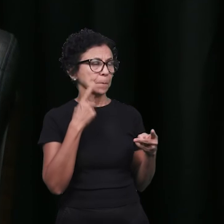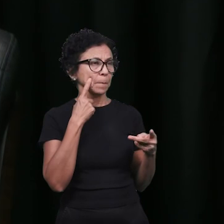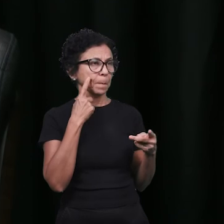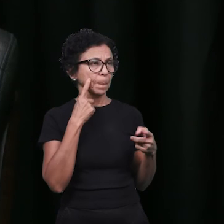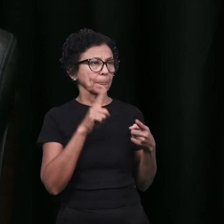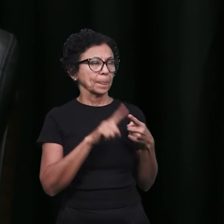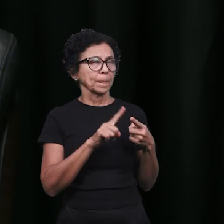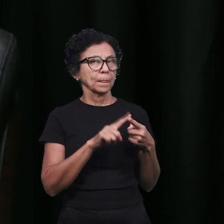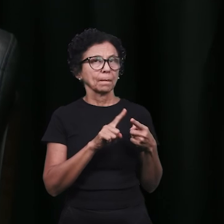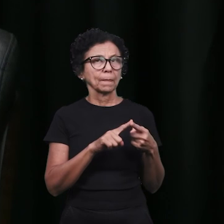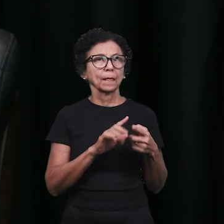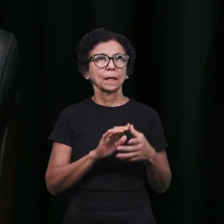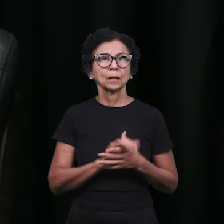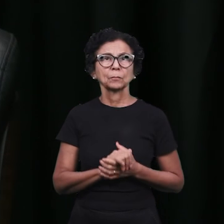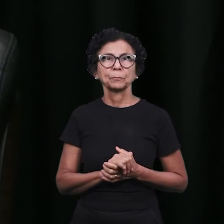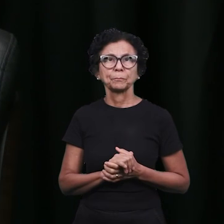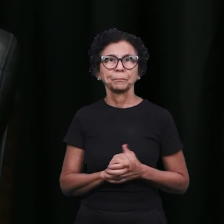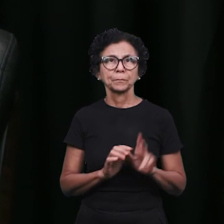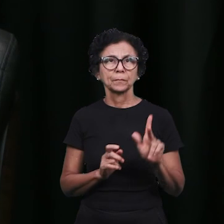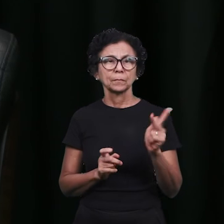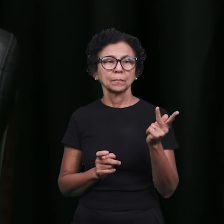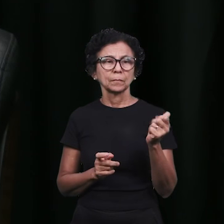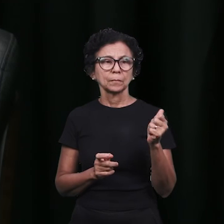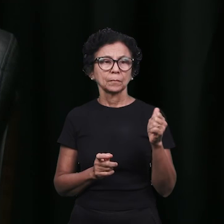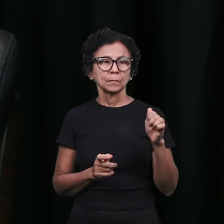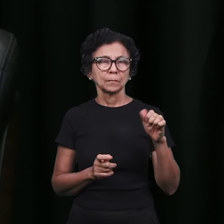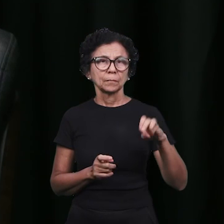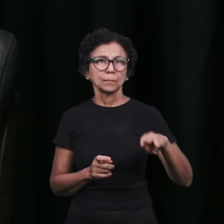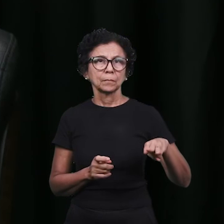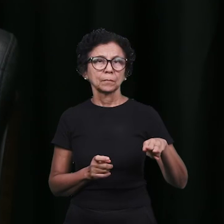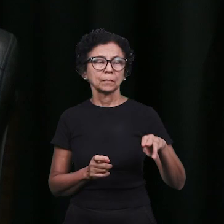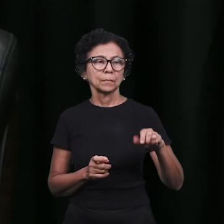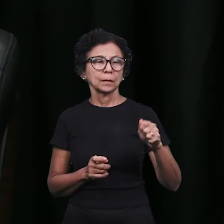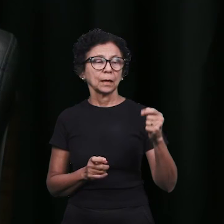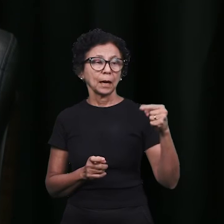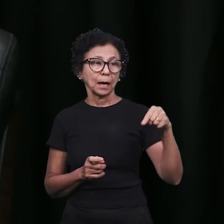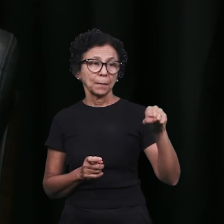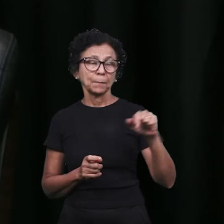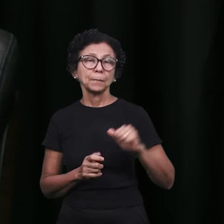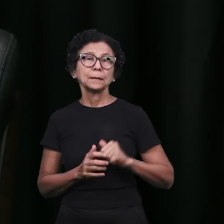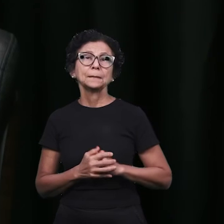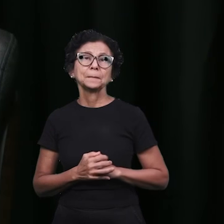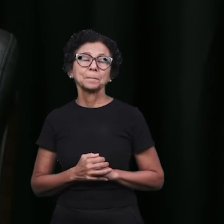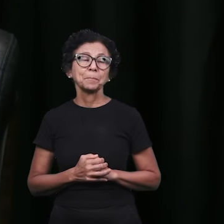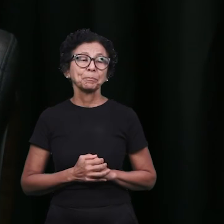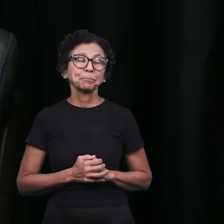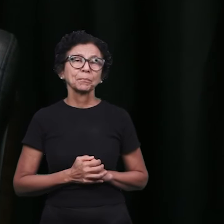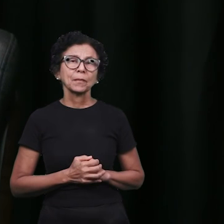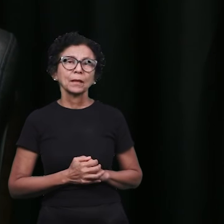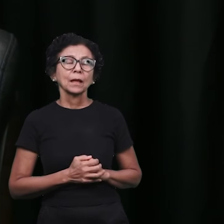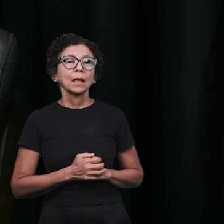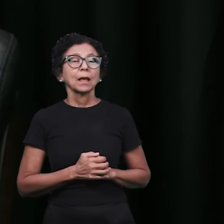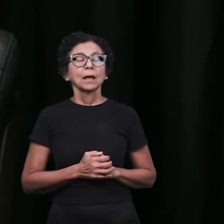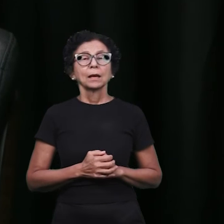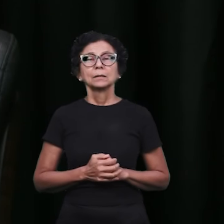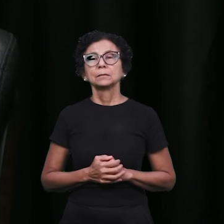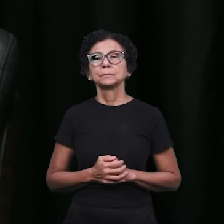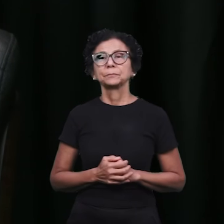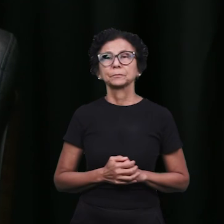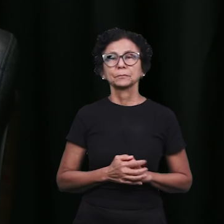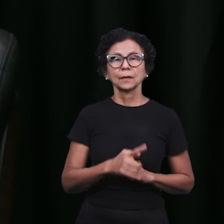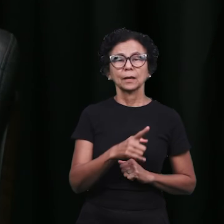Primeiro que Amã, ele foi, morto no próprio instrumento que ele havia feito para